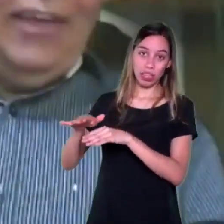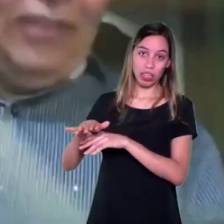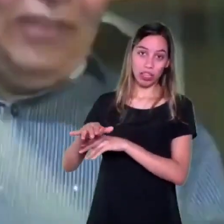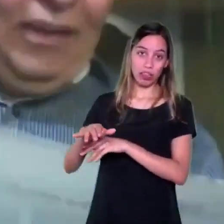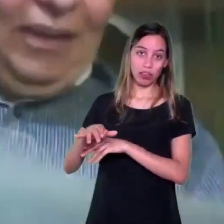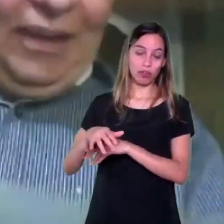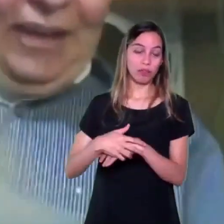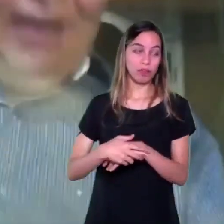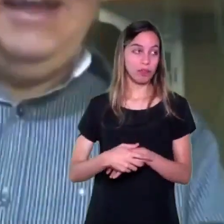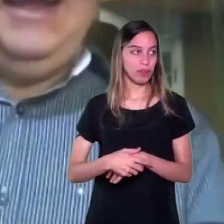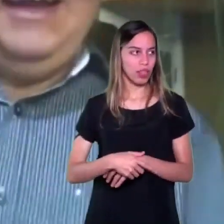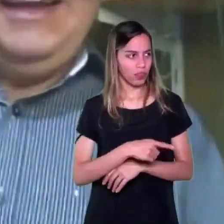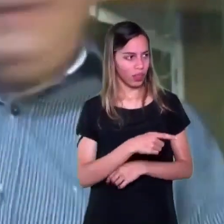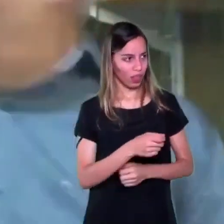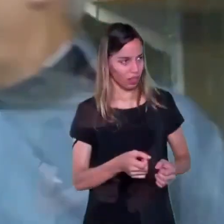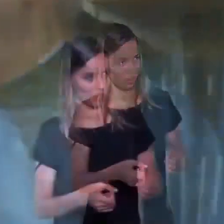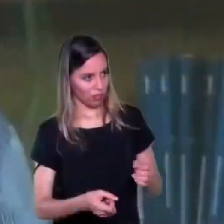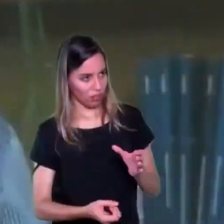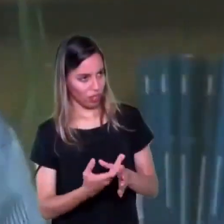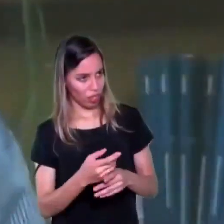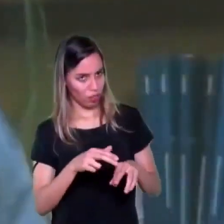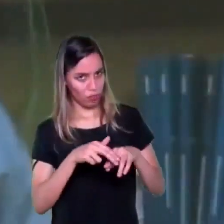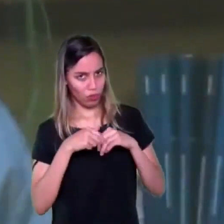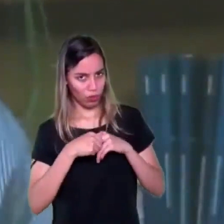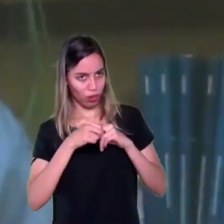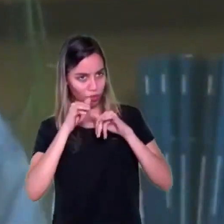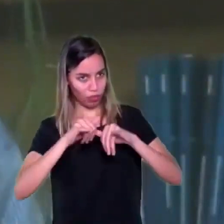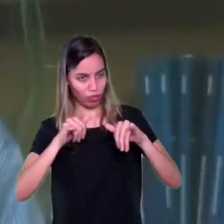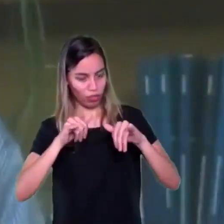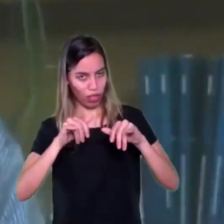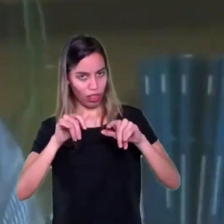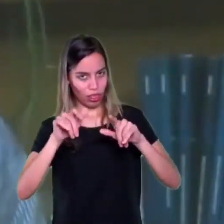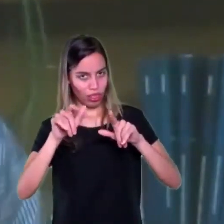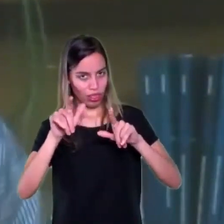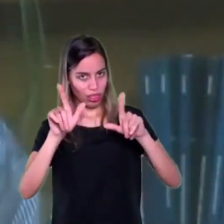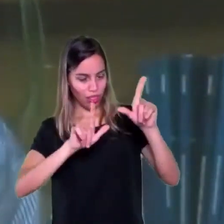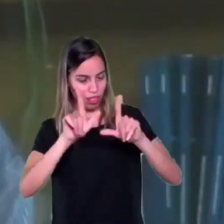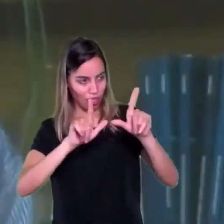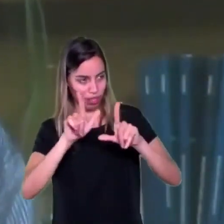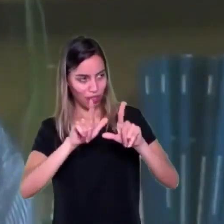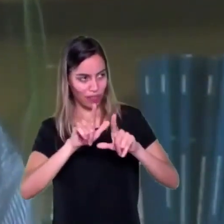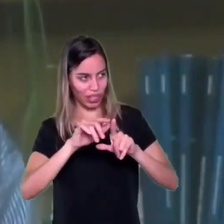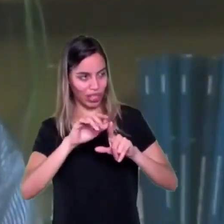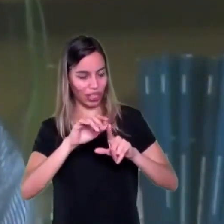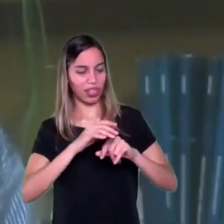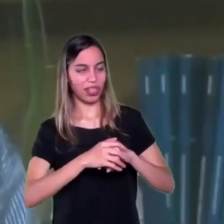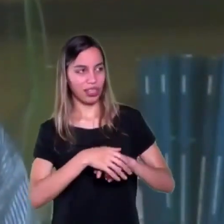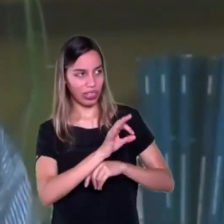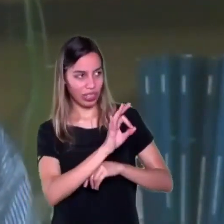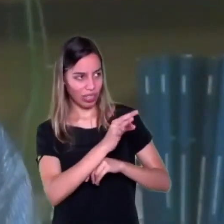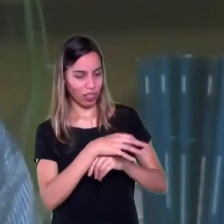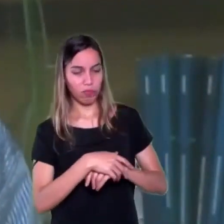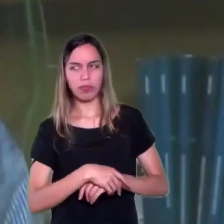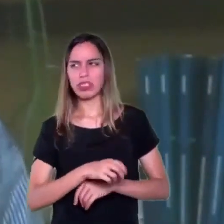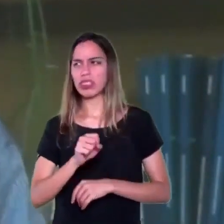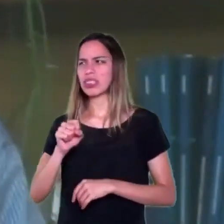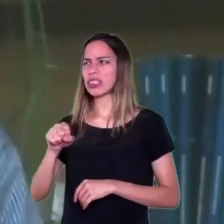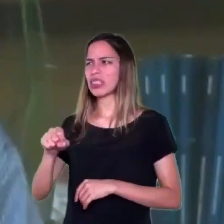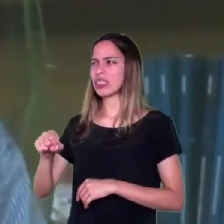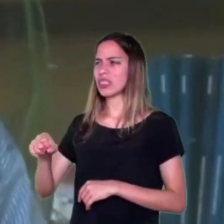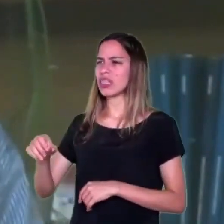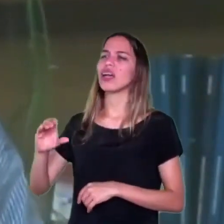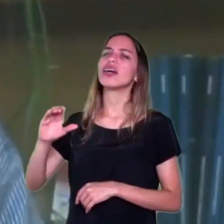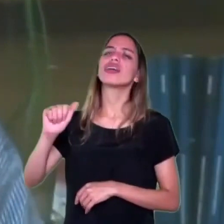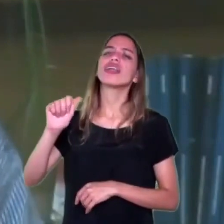entrevistaram Planeta. todo mundo. E uma das nossas entrevistas foi com o grupo, né, do Cacete e Planeta, o